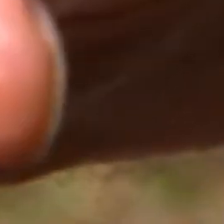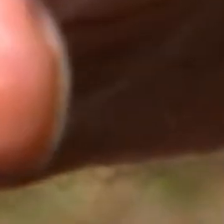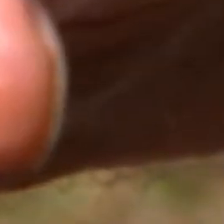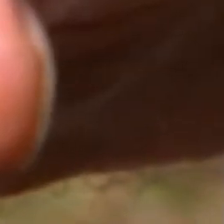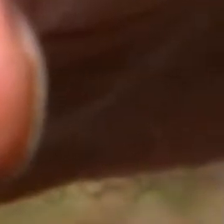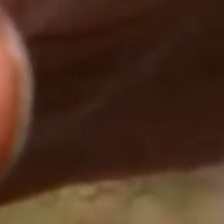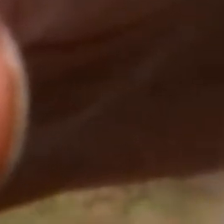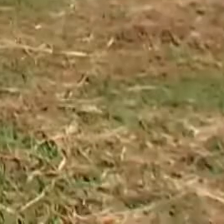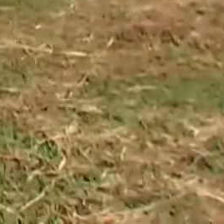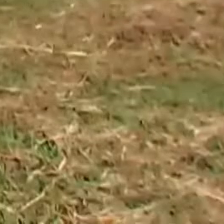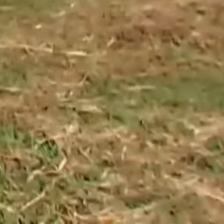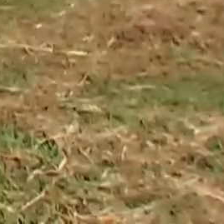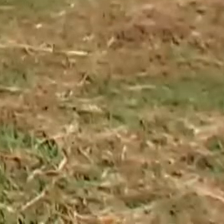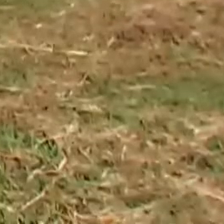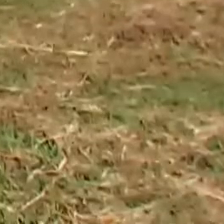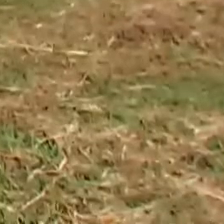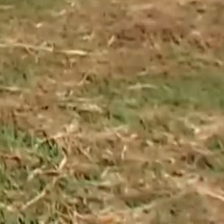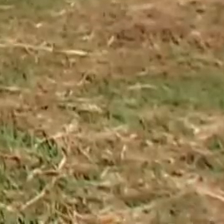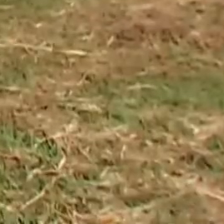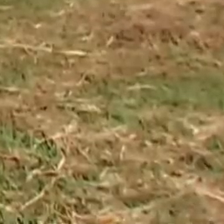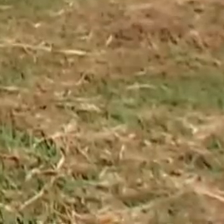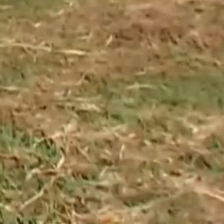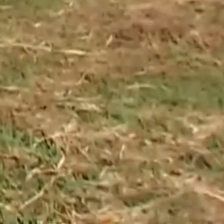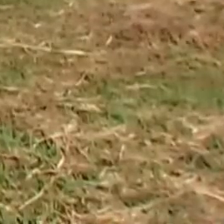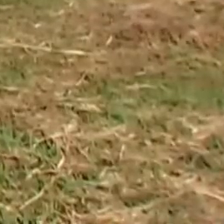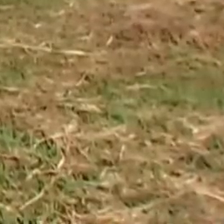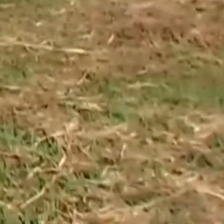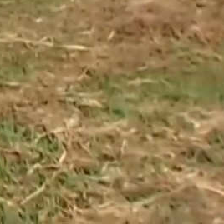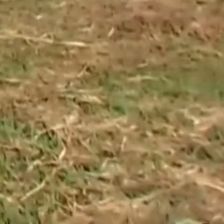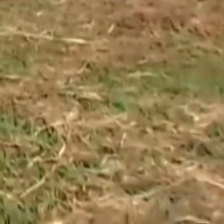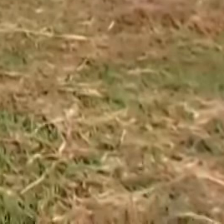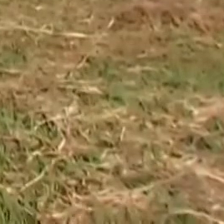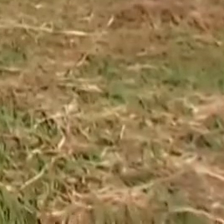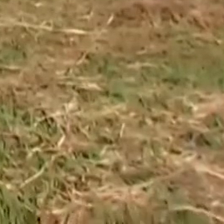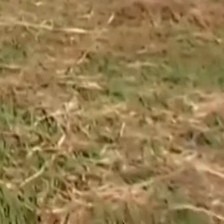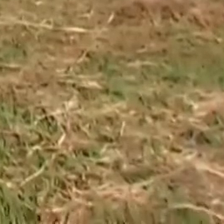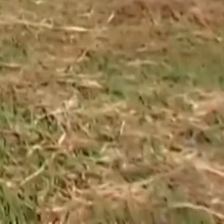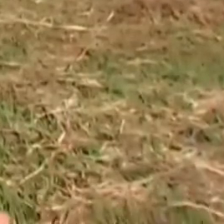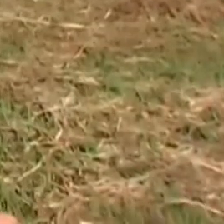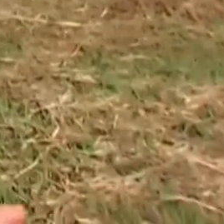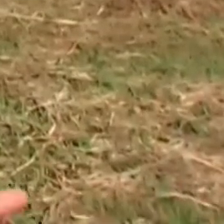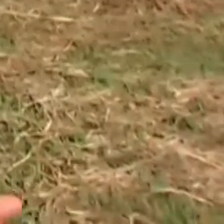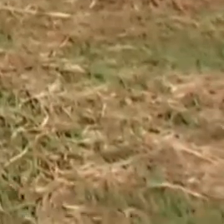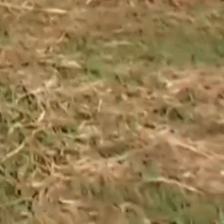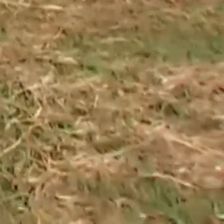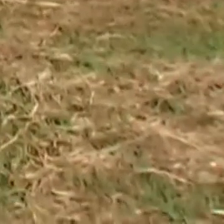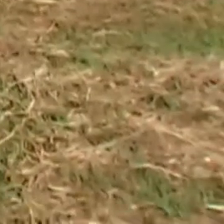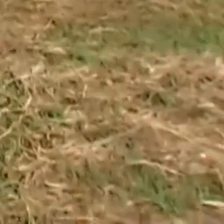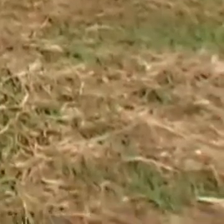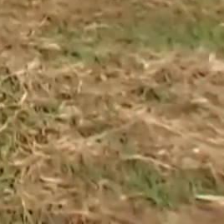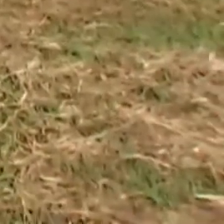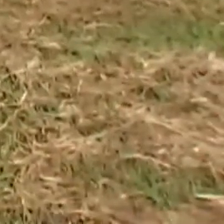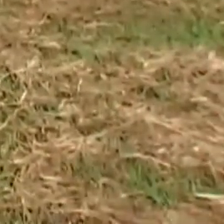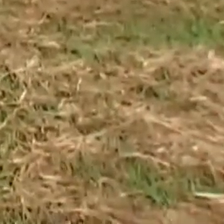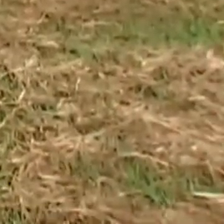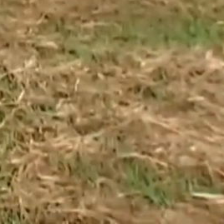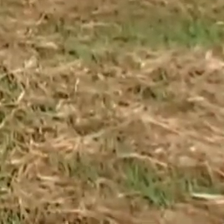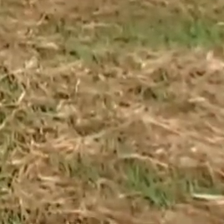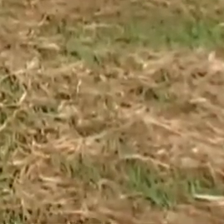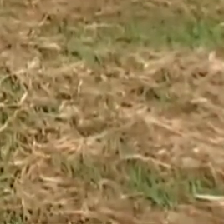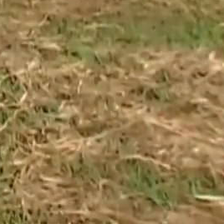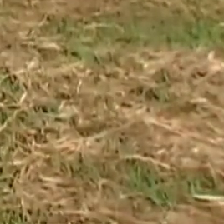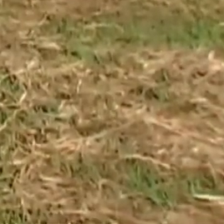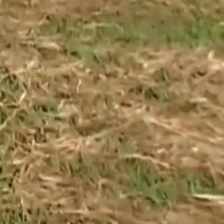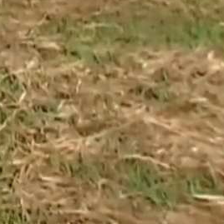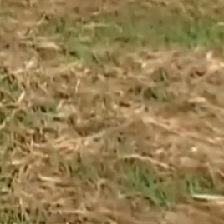está interligado. Plantas aquáticas, como é que elas fazem? Tem muita água, é um problema? Para aquelas plantas e como é que elas resolveram isso? E